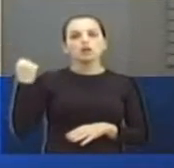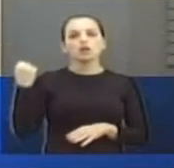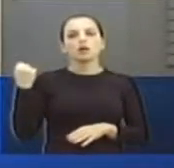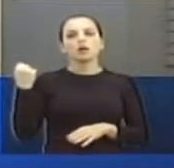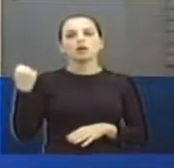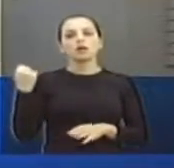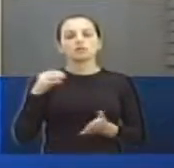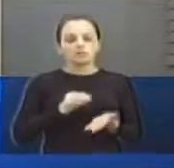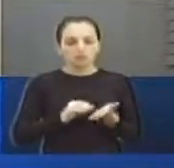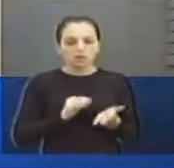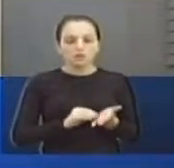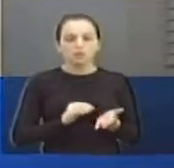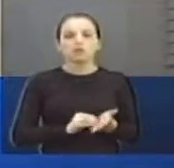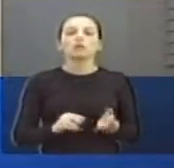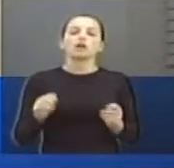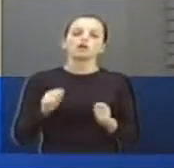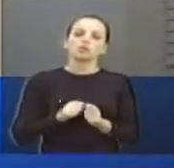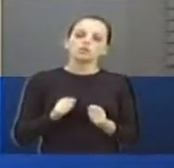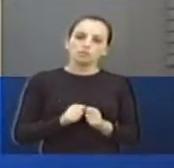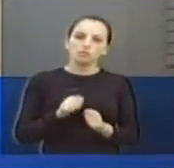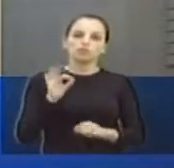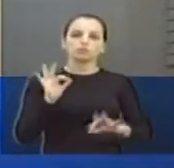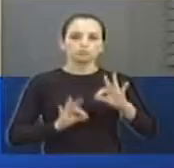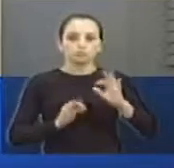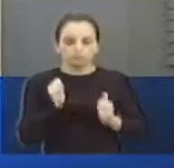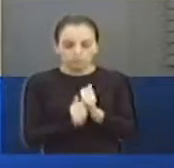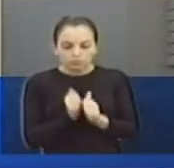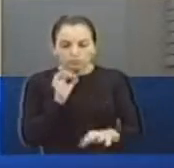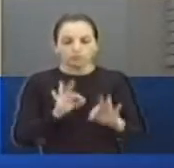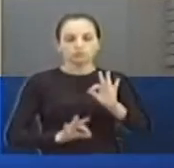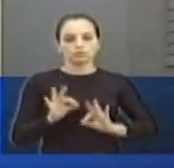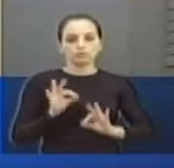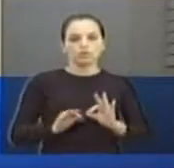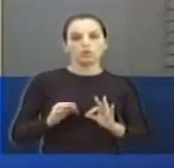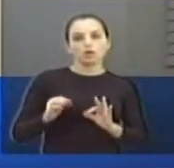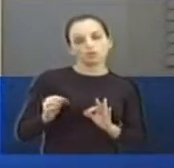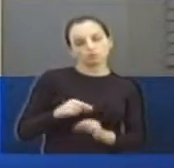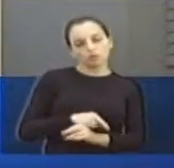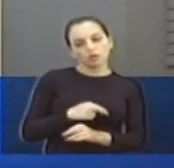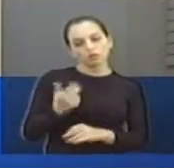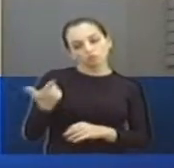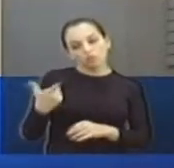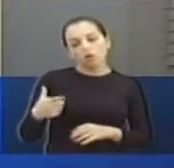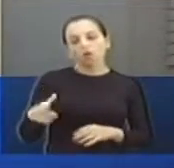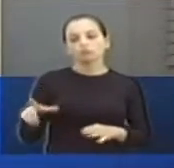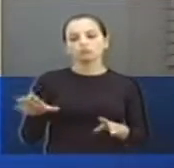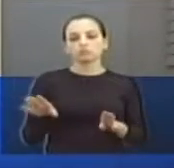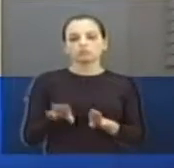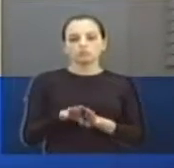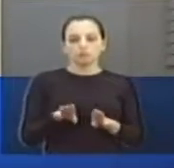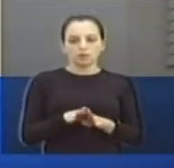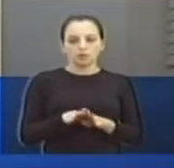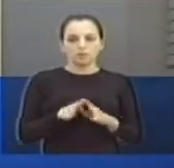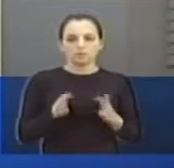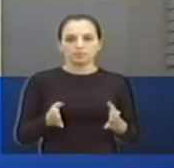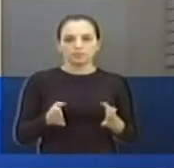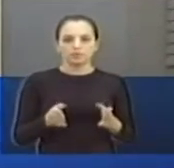estava lá como secretário, também fiz os jogos jurídicos e até outros jogos. E eu fiquei sabendo